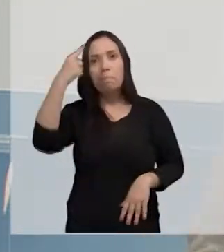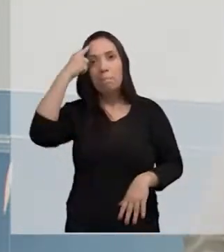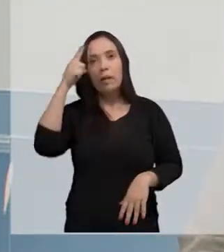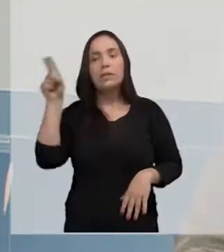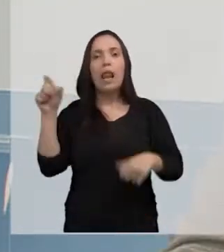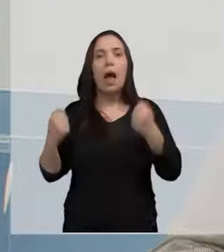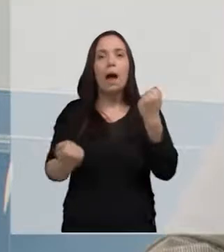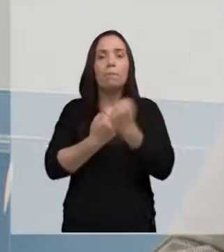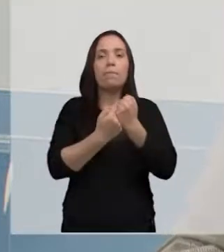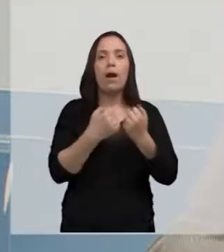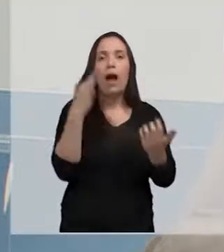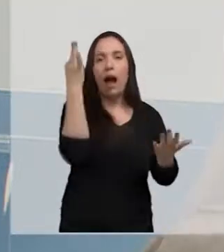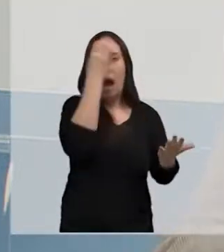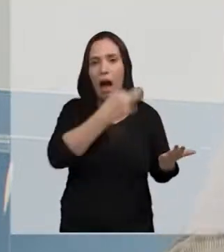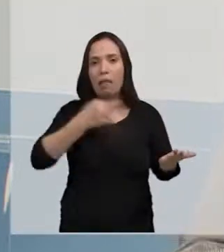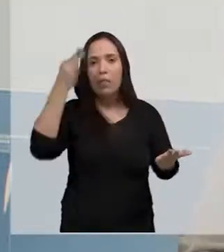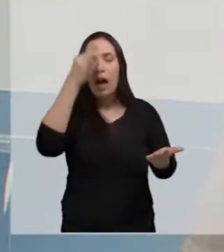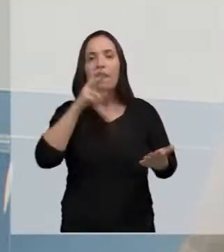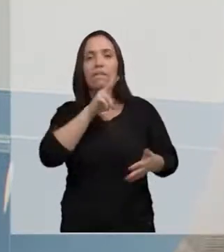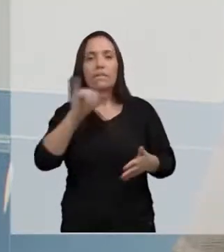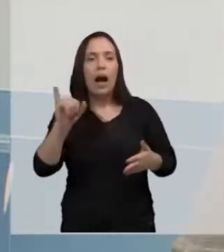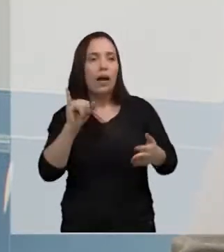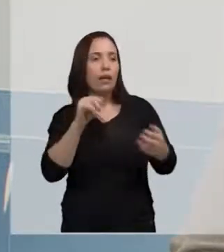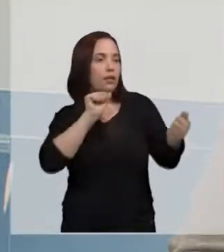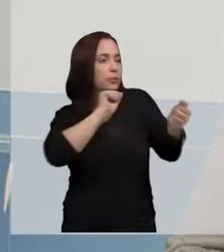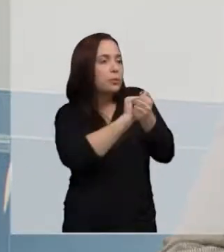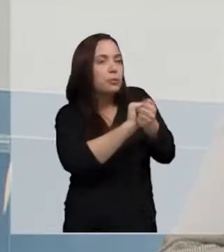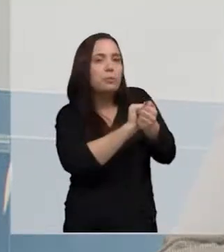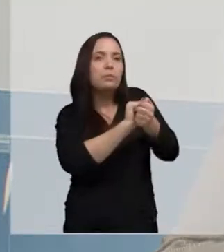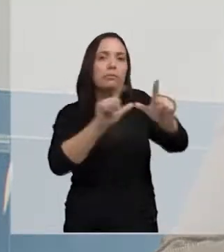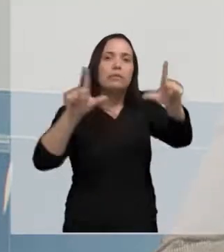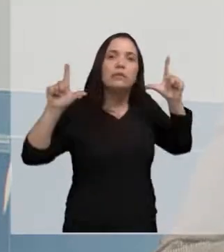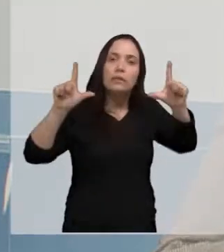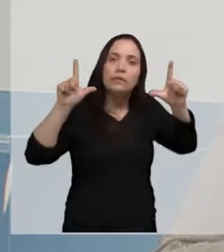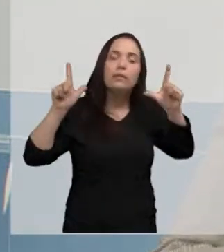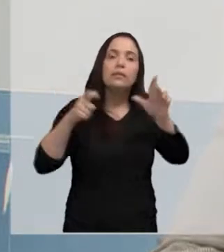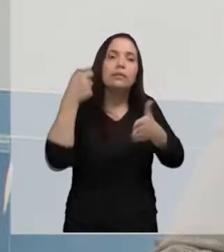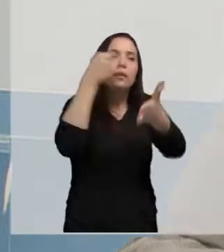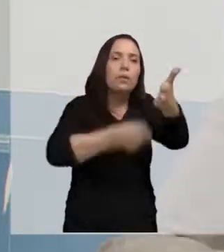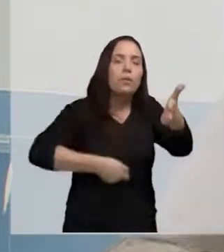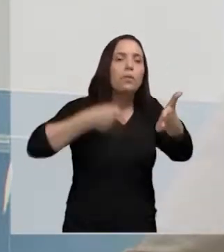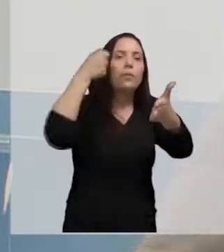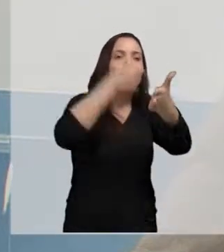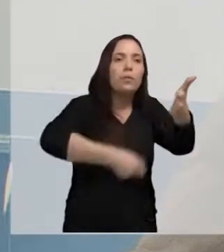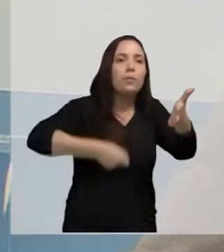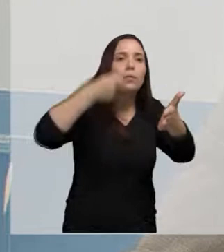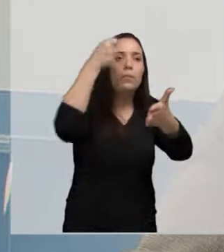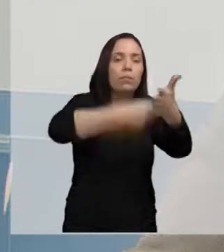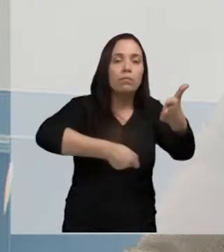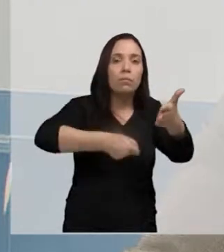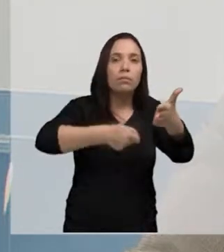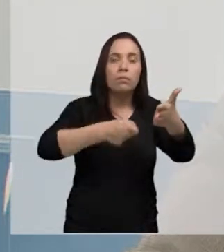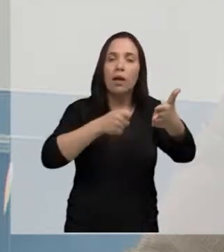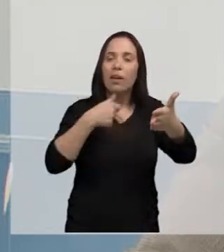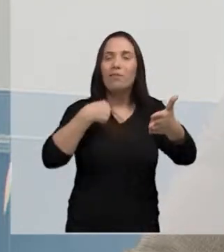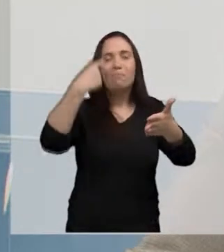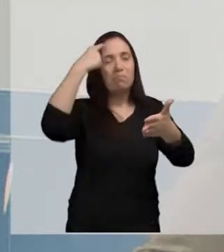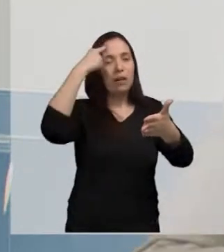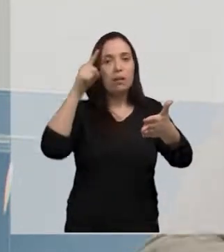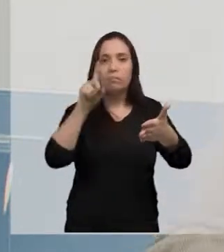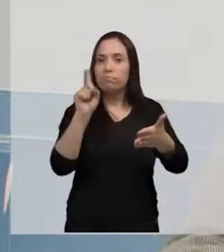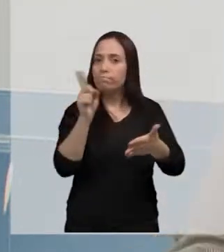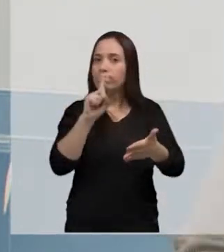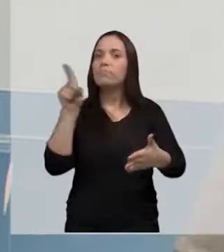o Haddad, se engajasse na campanha do Haddad e esquecesse o primeiro turno. Não.